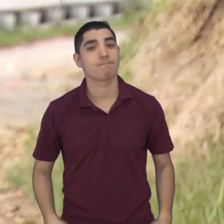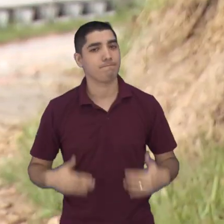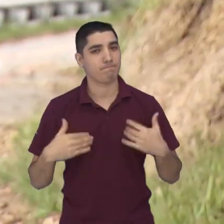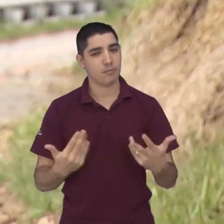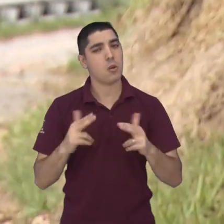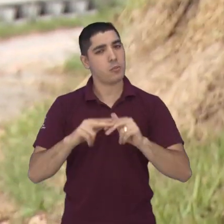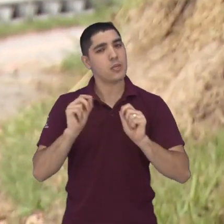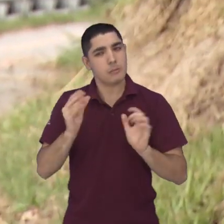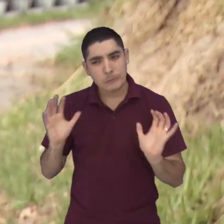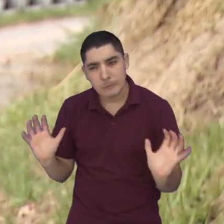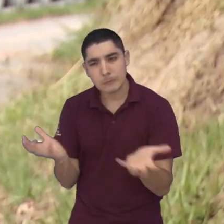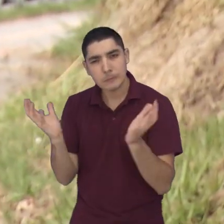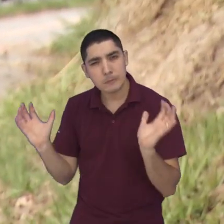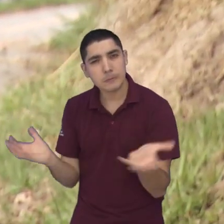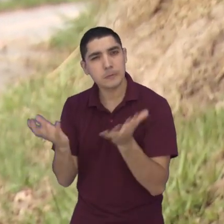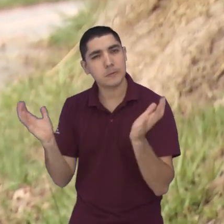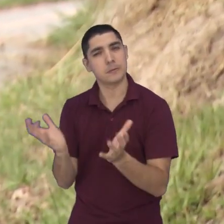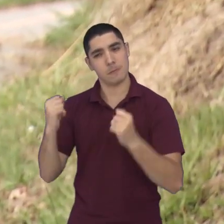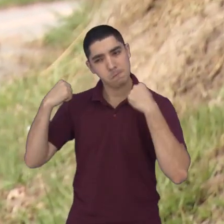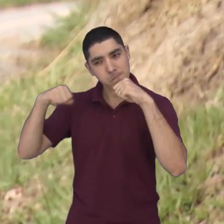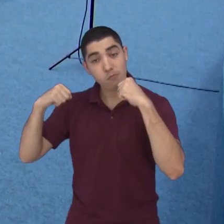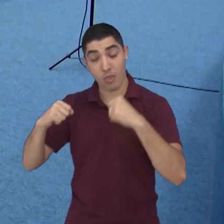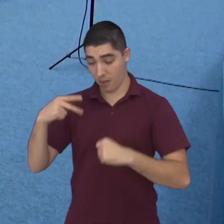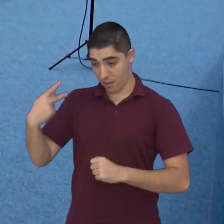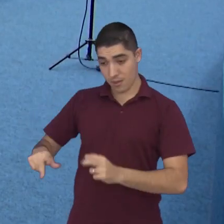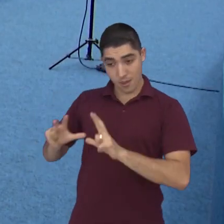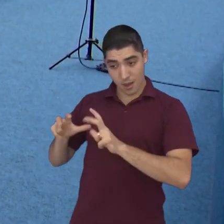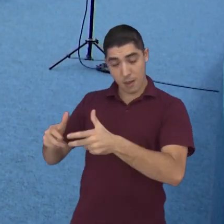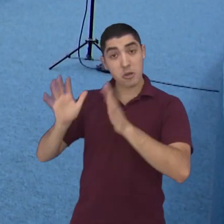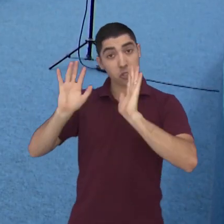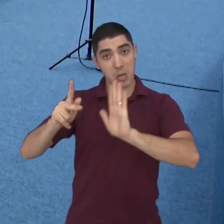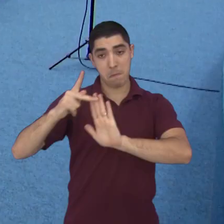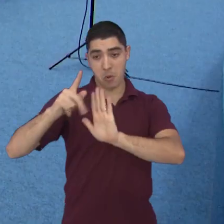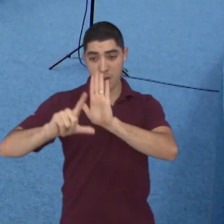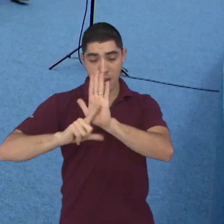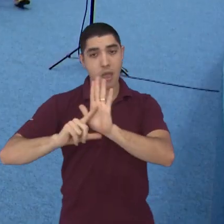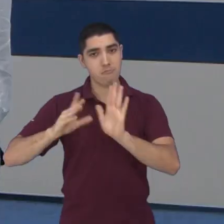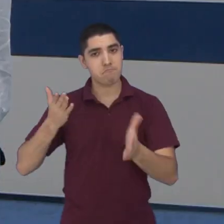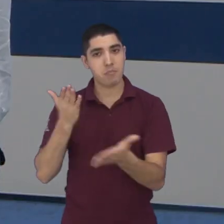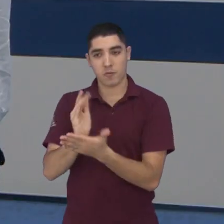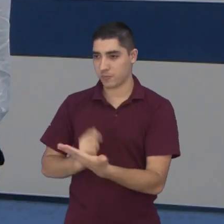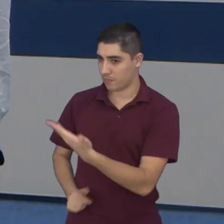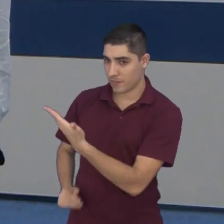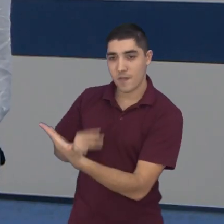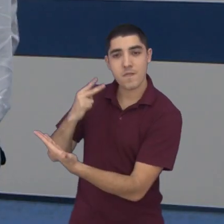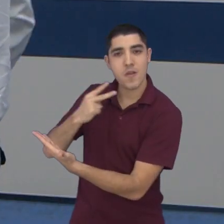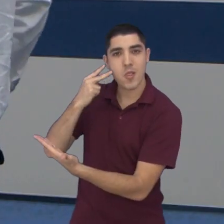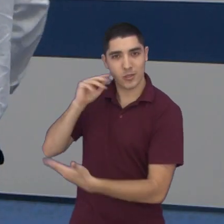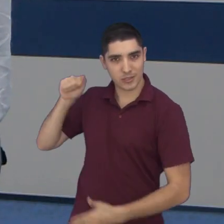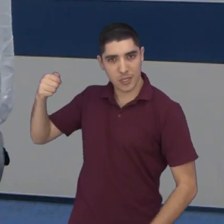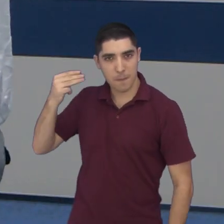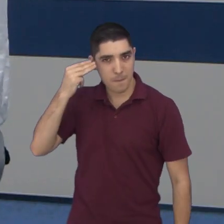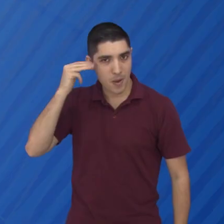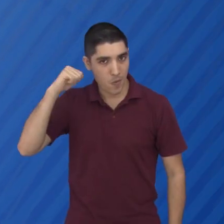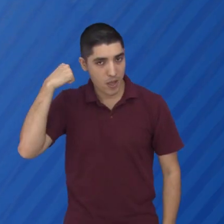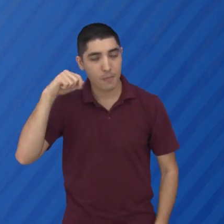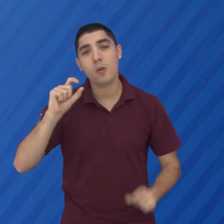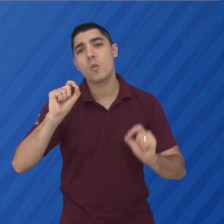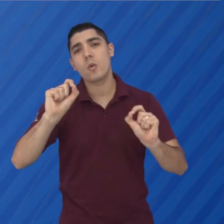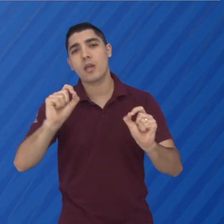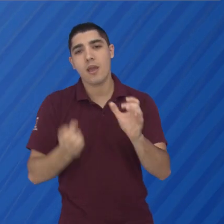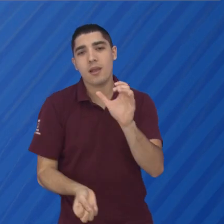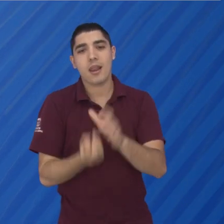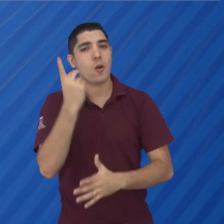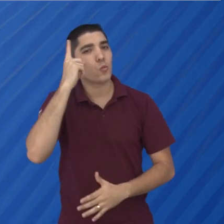entendeu para estimular a prática de atividades físicas a câmara de São José aprovou um projeto de lei do vereador Marcão da academia que